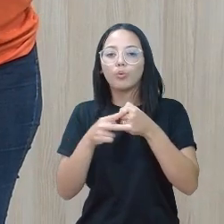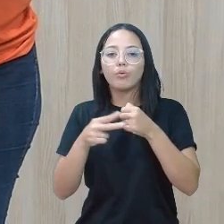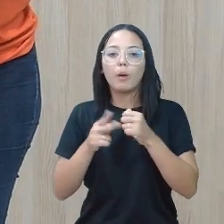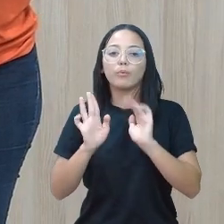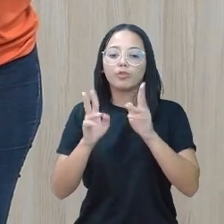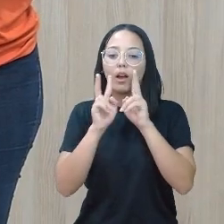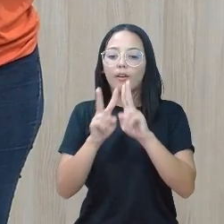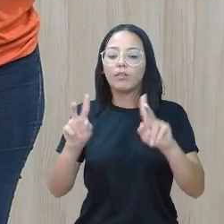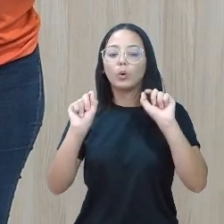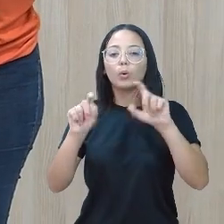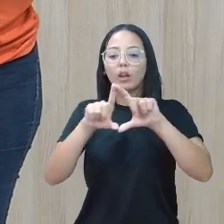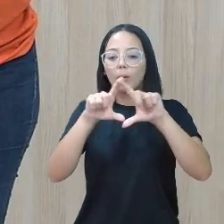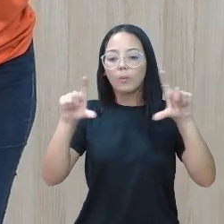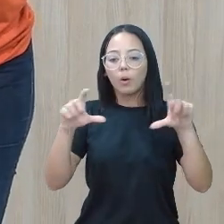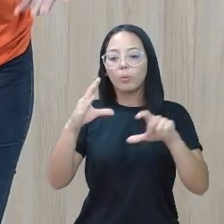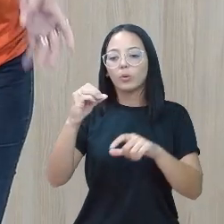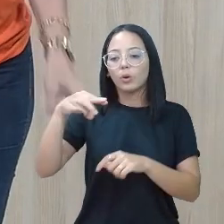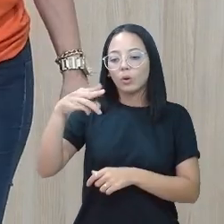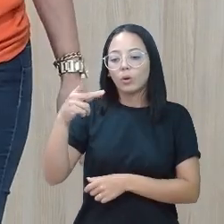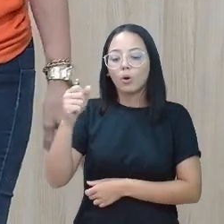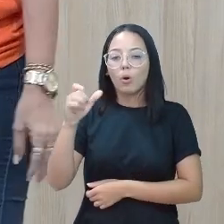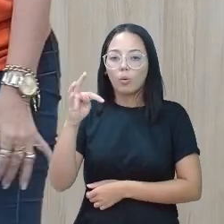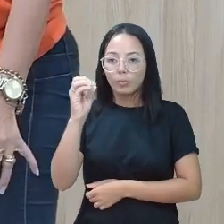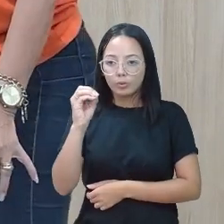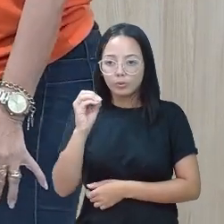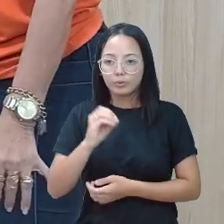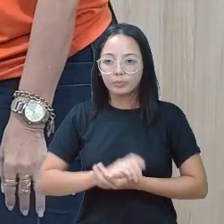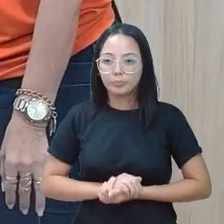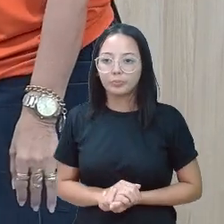vendo que ela é um período composto.